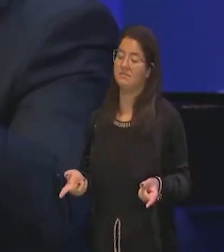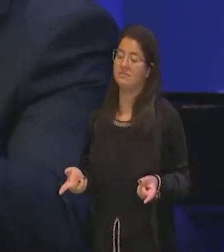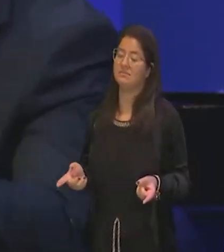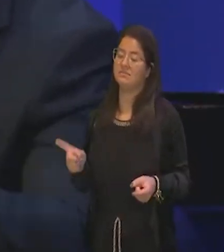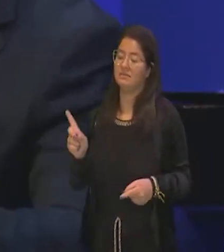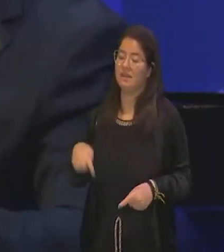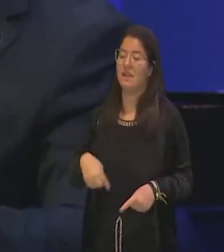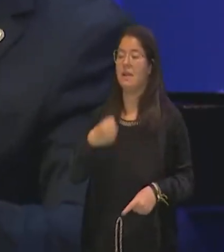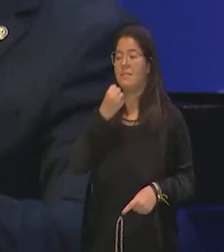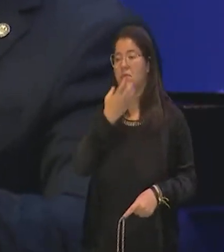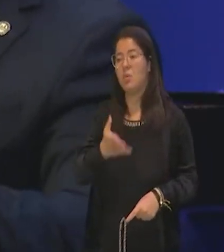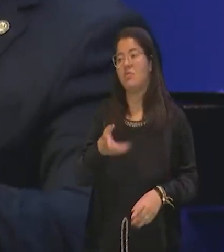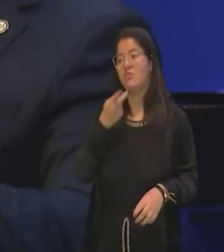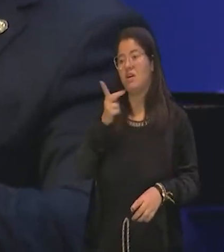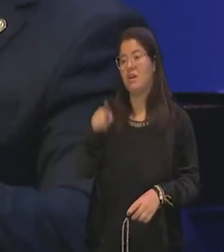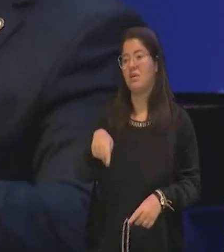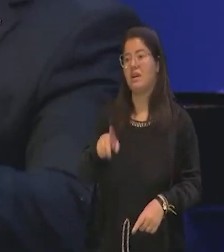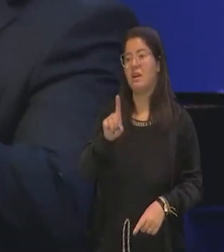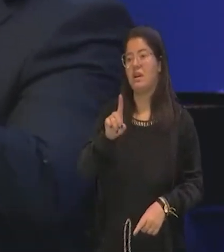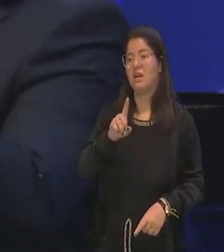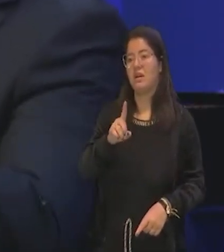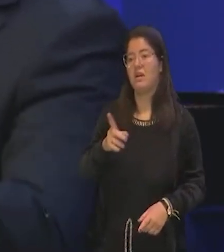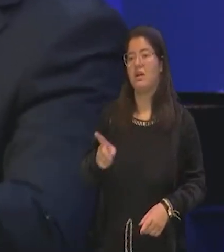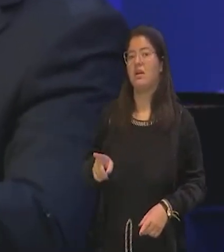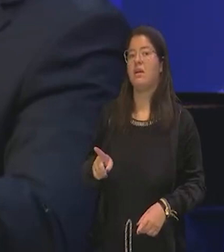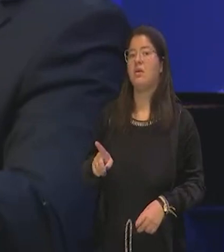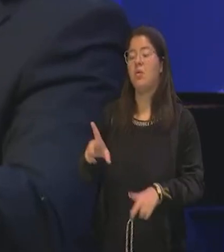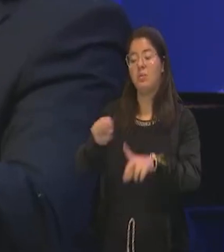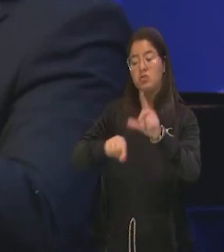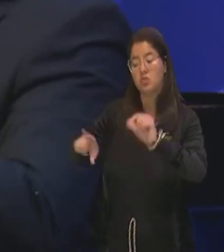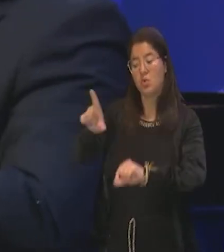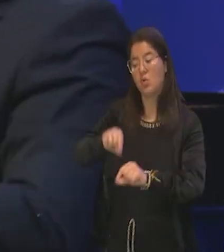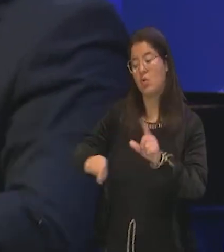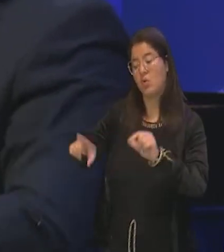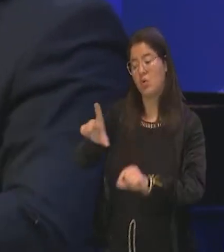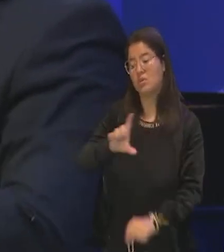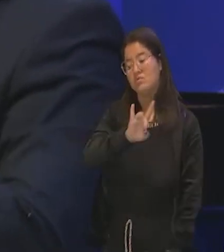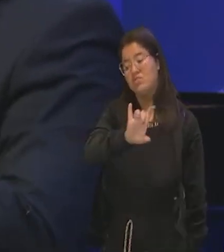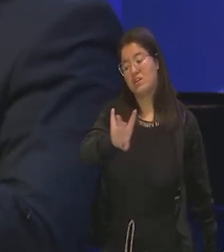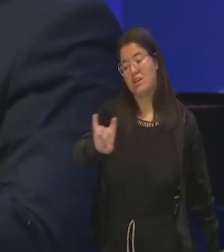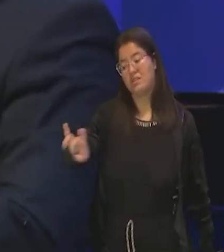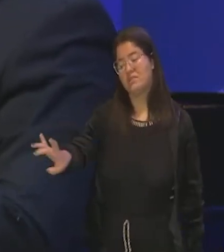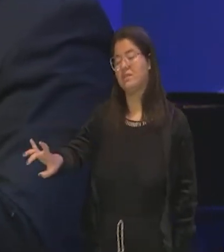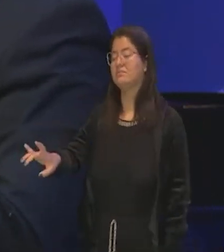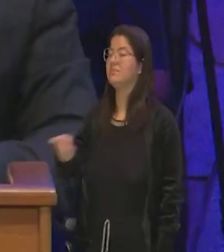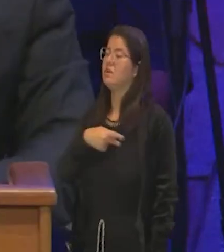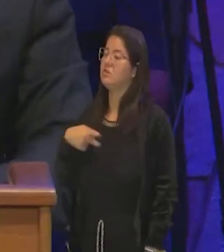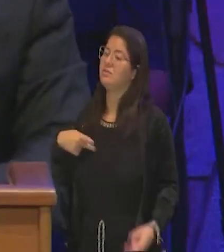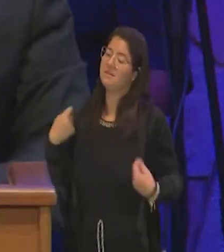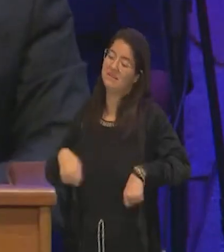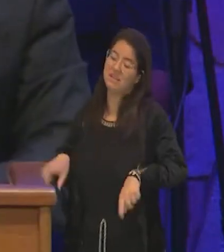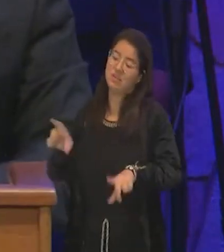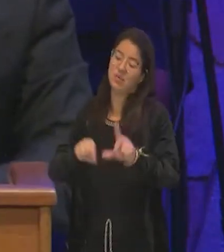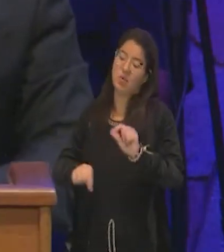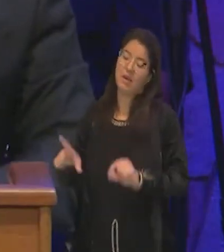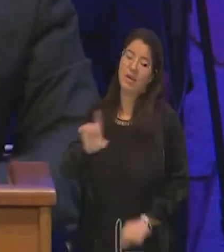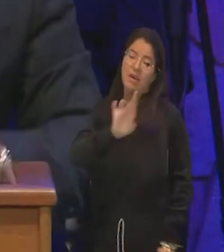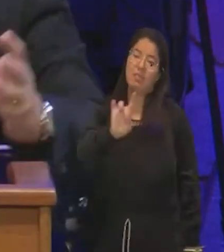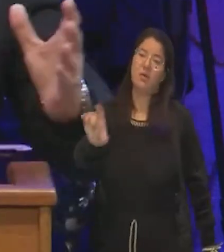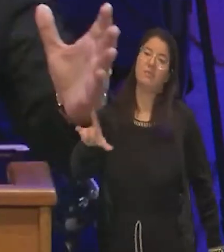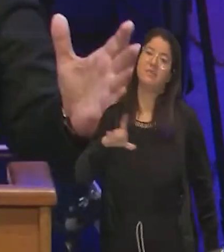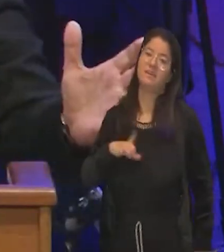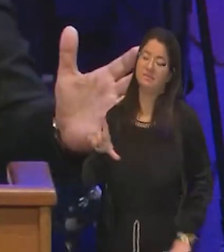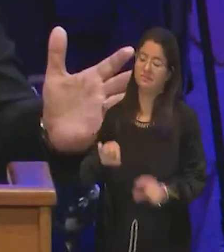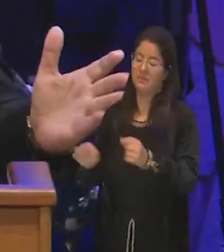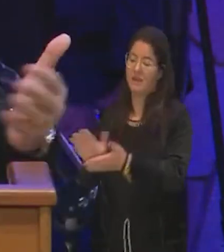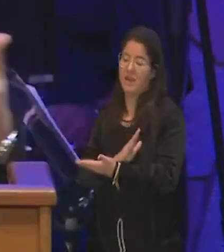individual, é bom que se diga, de uma escolha que o pastor deve fazer. Alguns